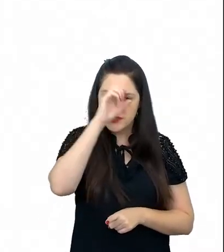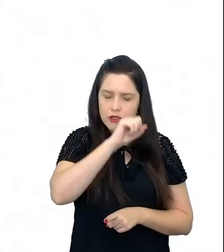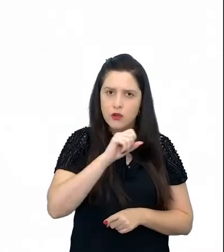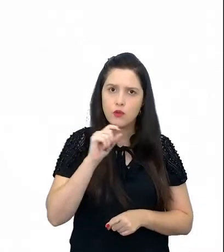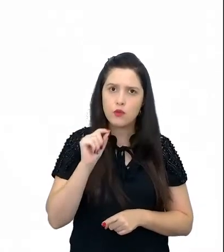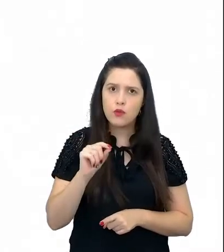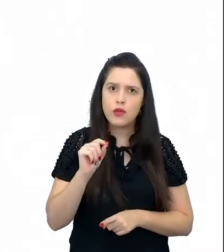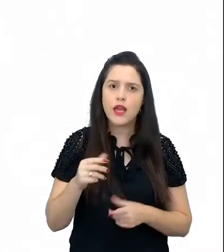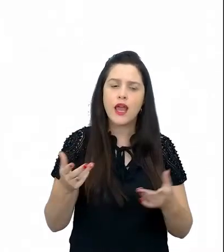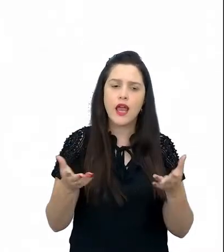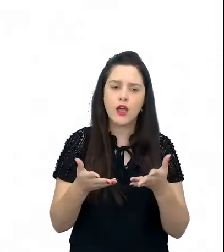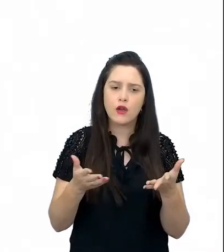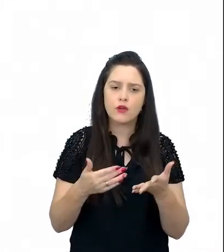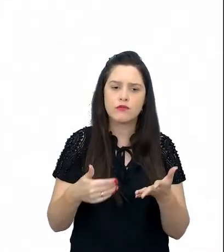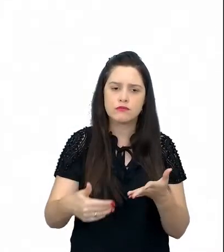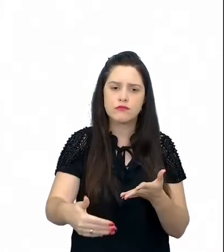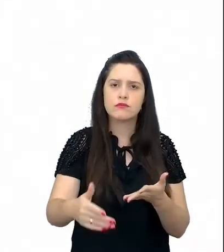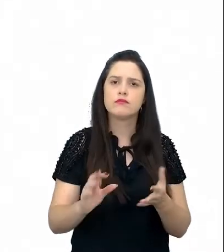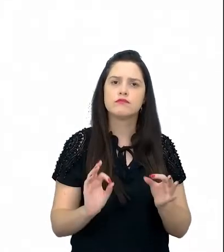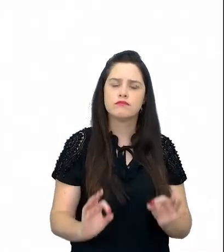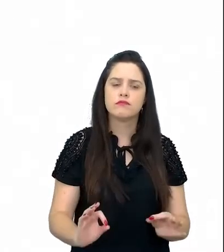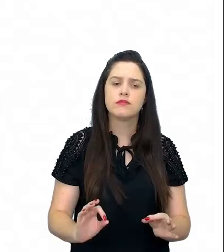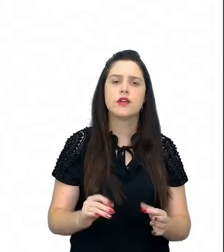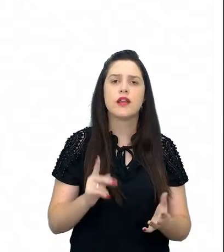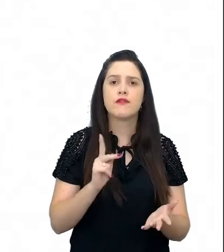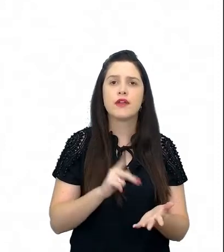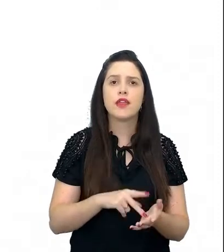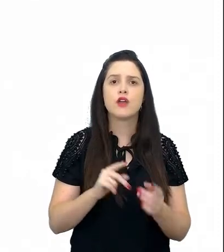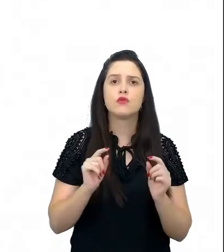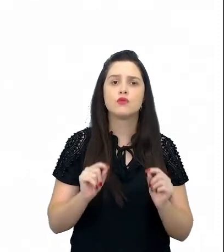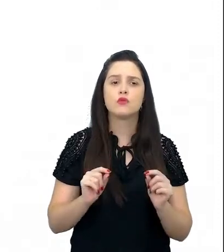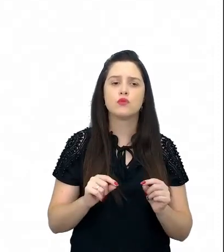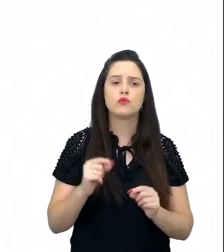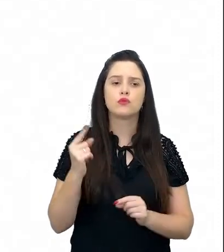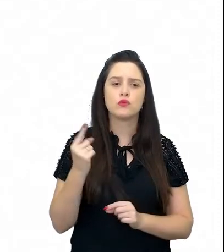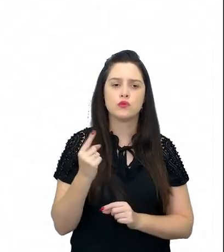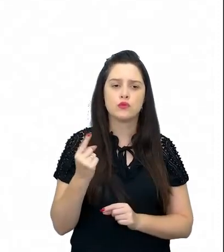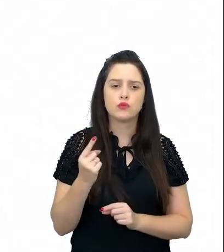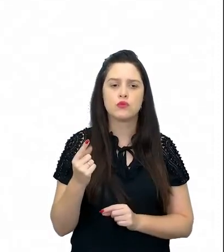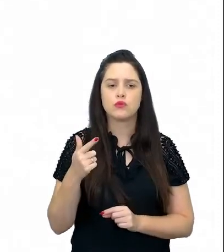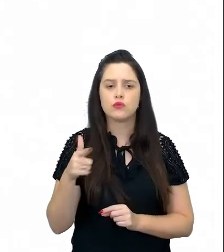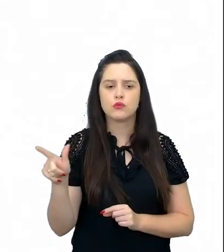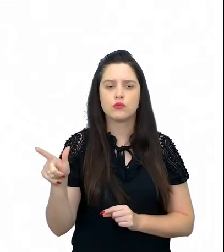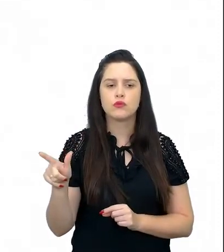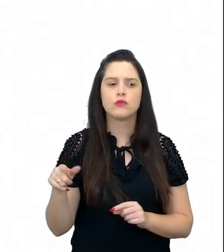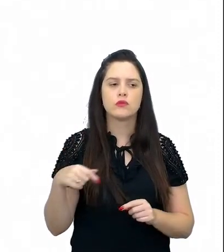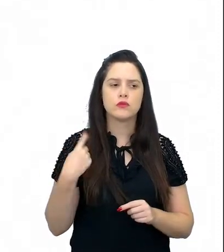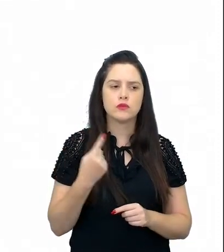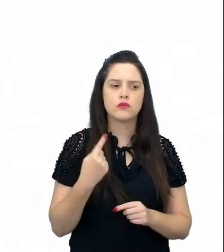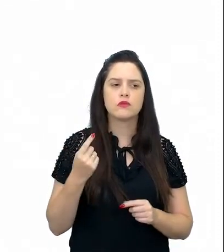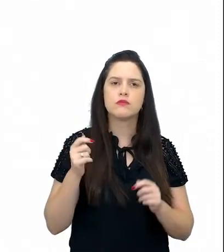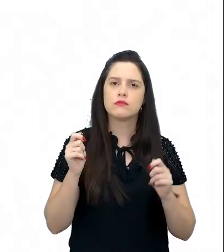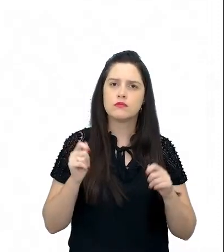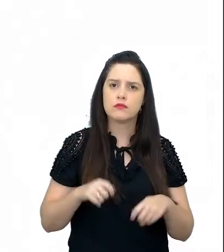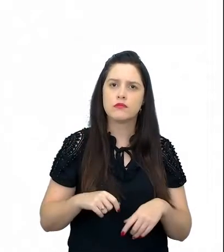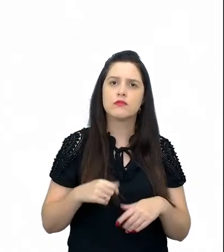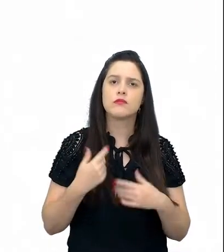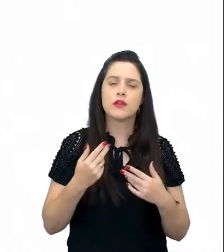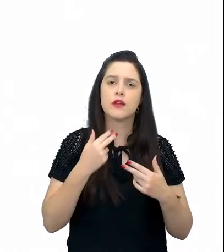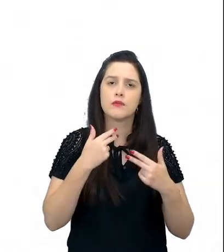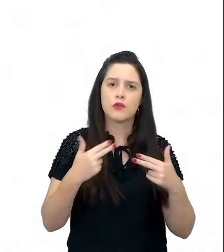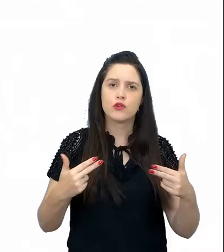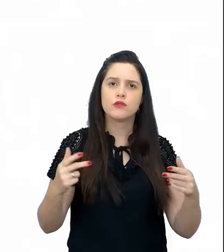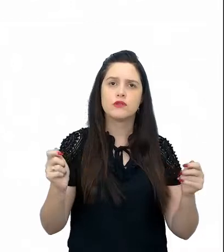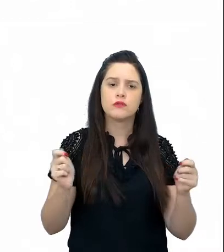A forma entre razão, que é, na verdade, o quê? Um dividido pelo outro. Por que eu estou falando dessa forma, a nossa forma